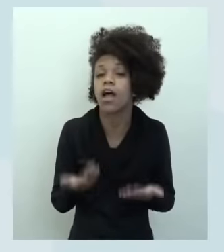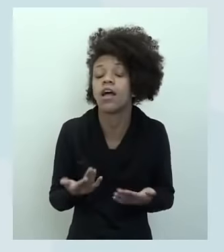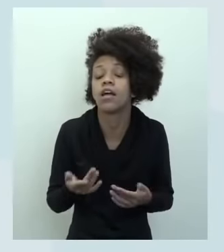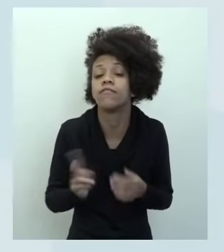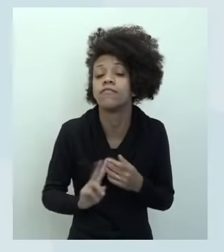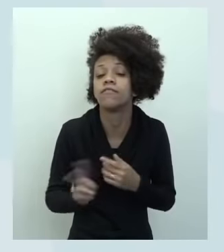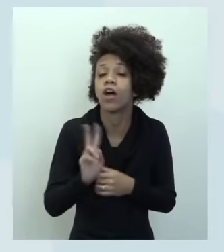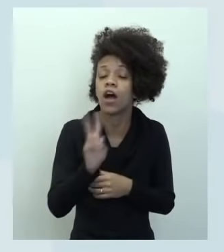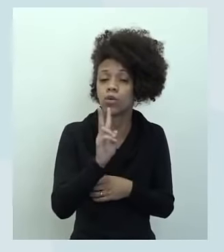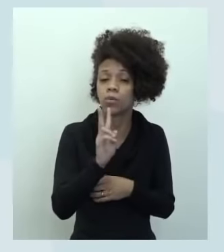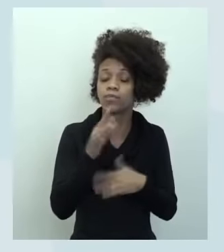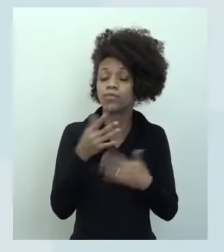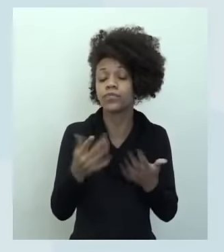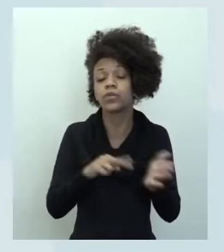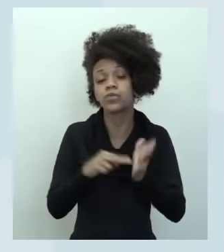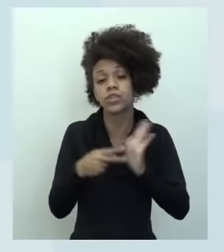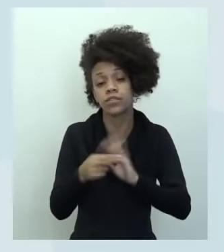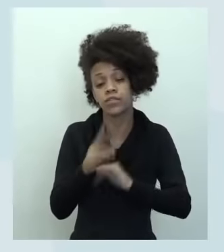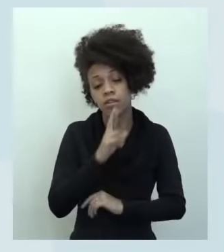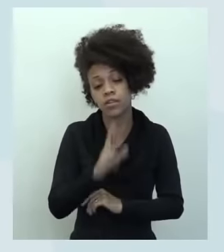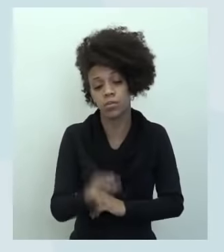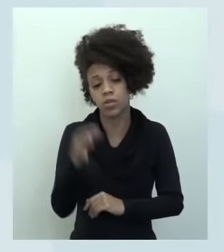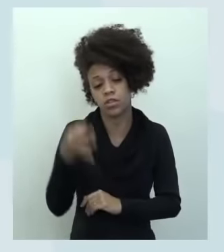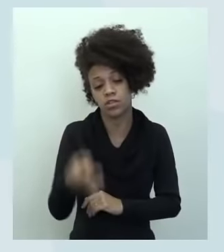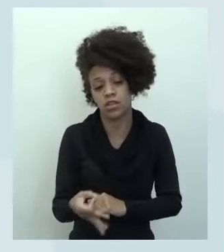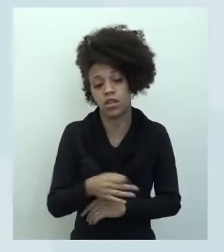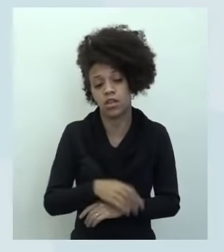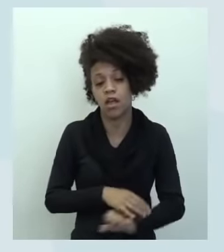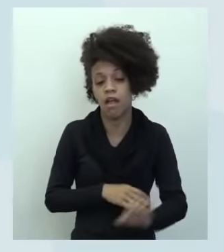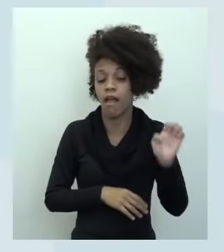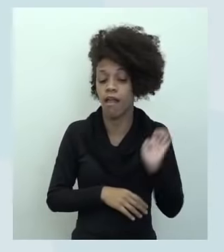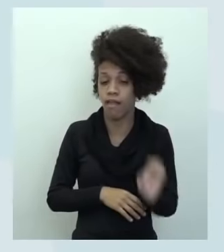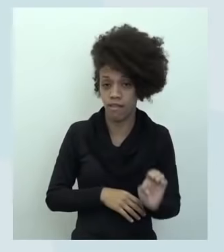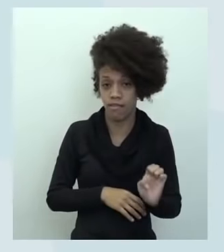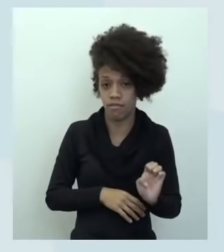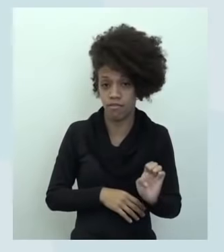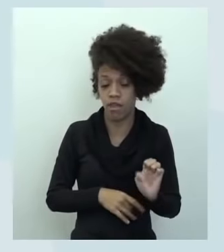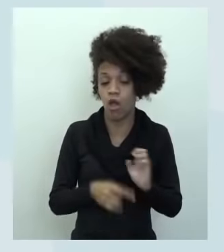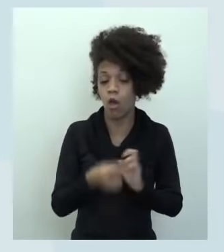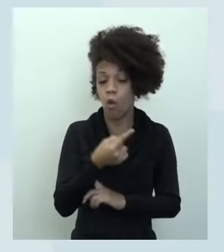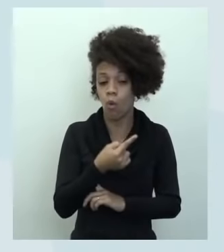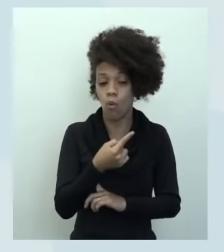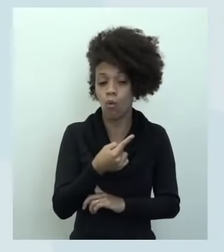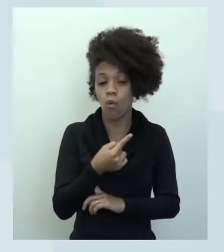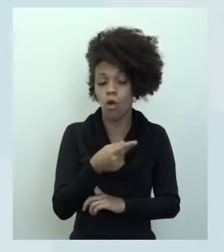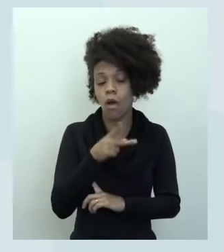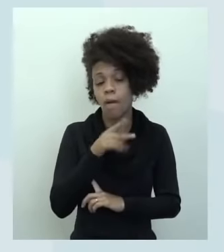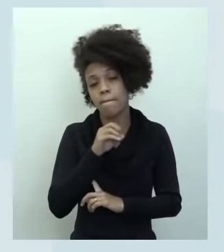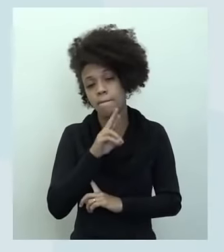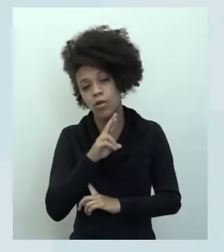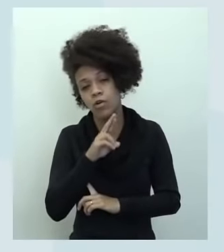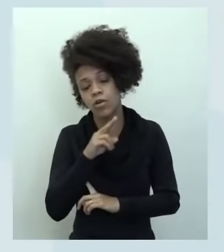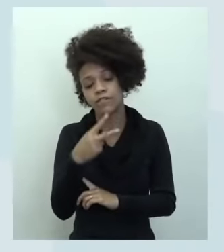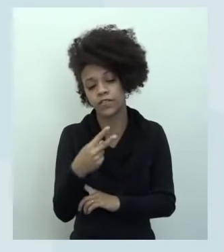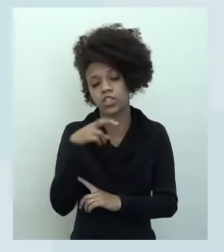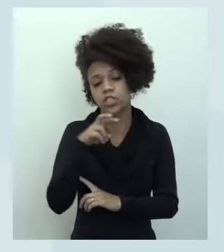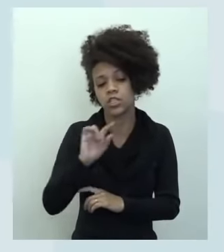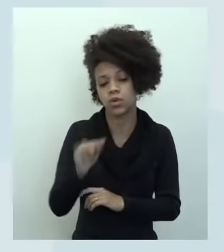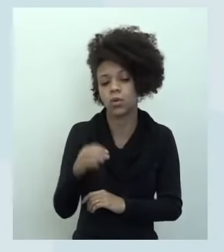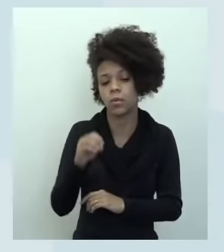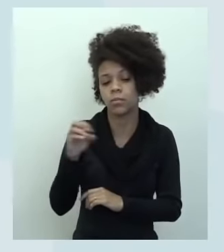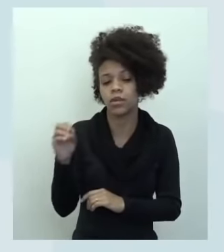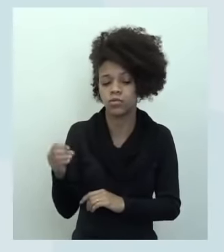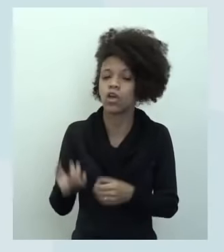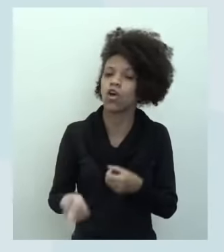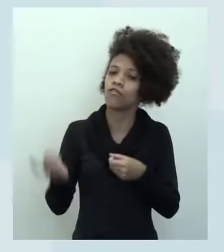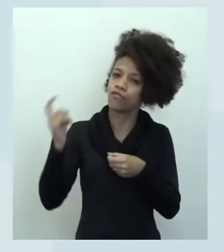valor aí. Ou seja, a resposta correta é a letra E, 1 por 25 milhões. Eu vou pedir para